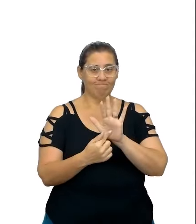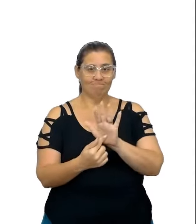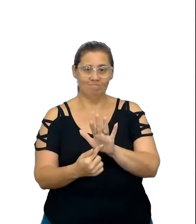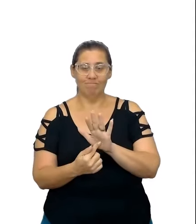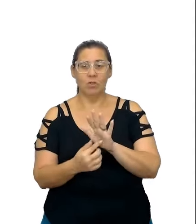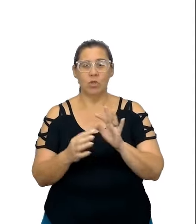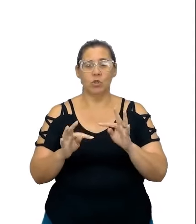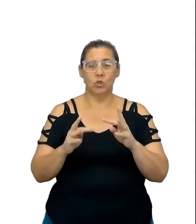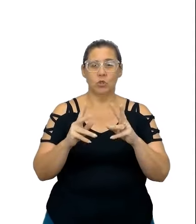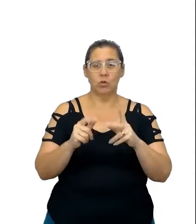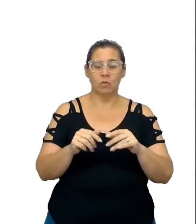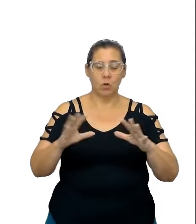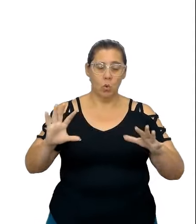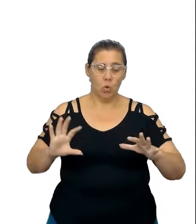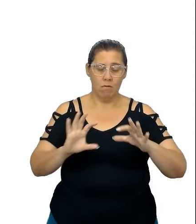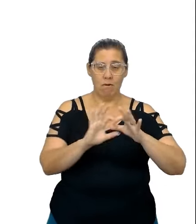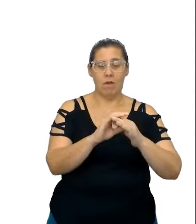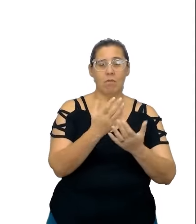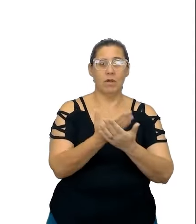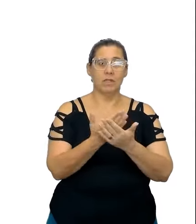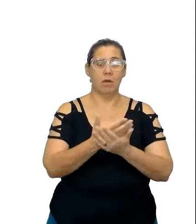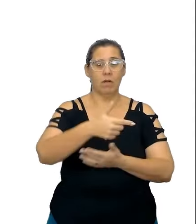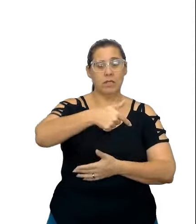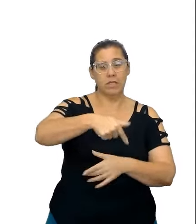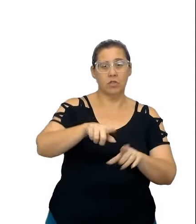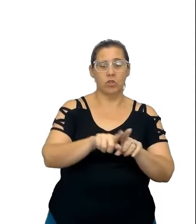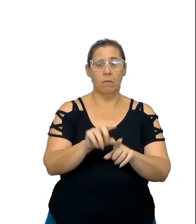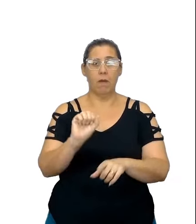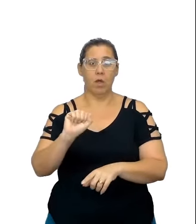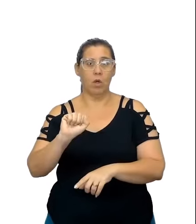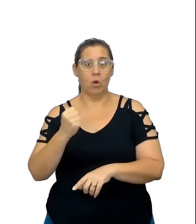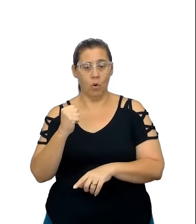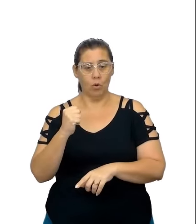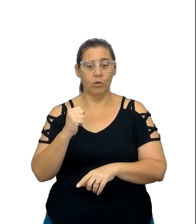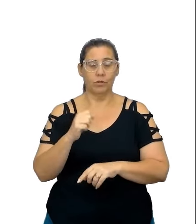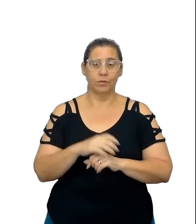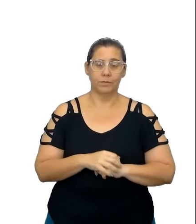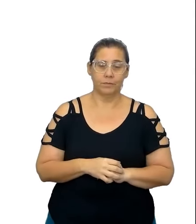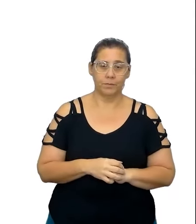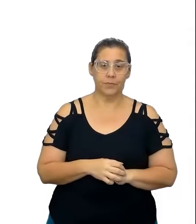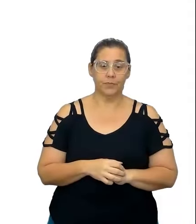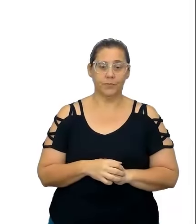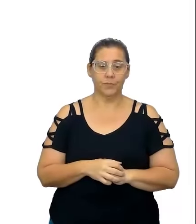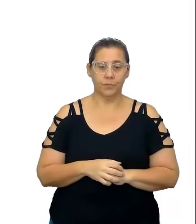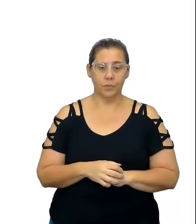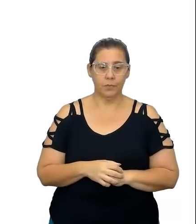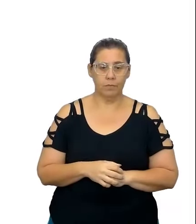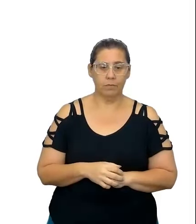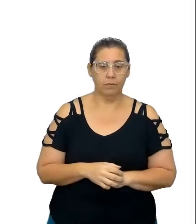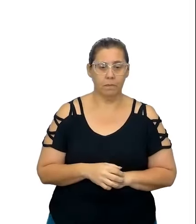nas aulas 7 e 8, que são dedicadas ao multimodal meme.